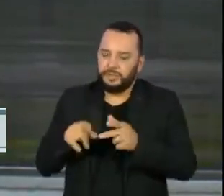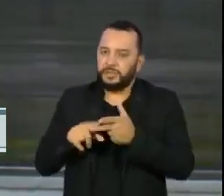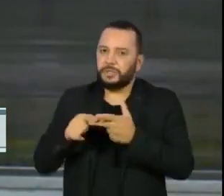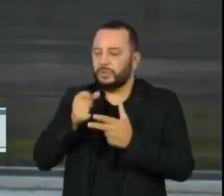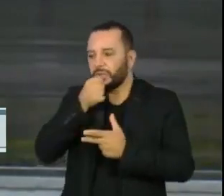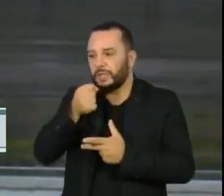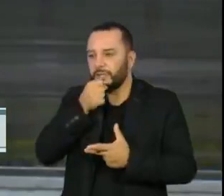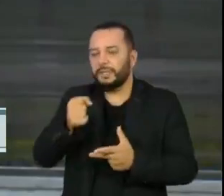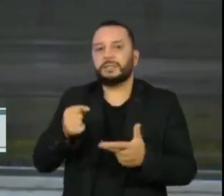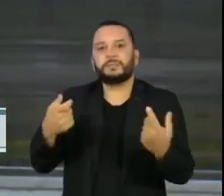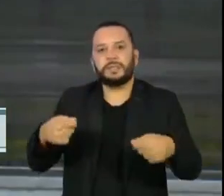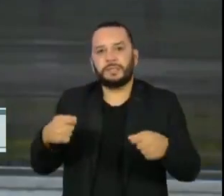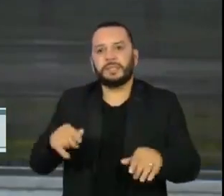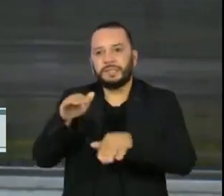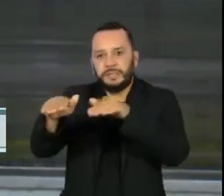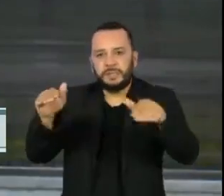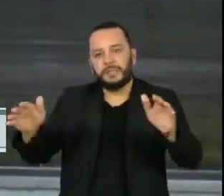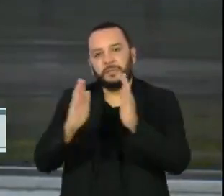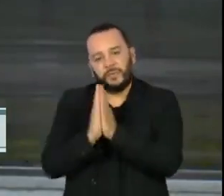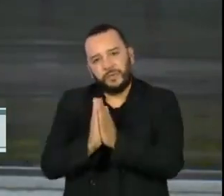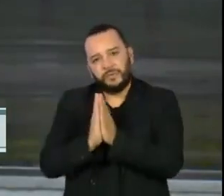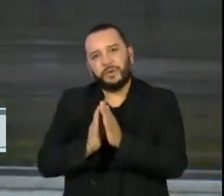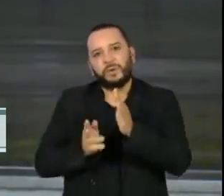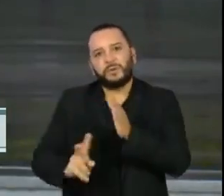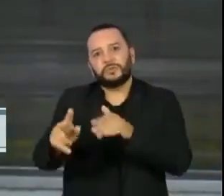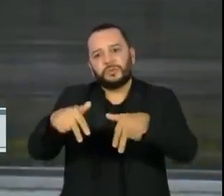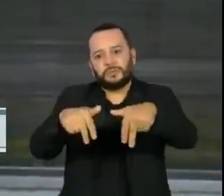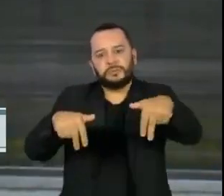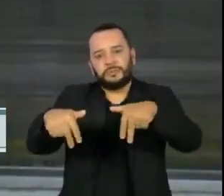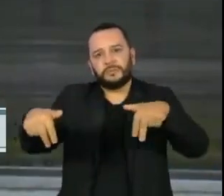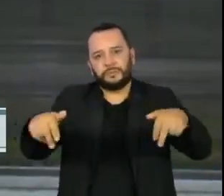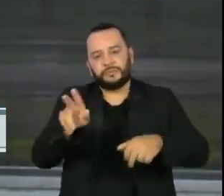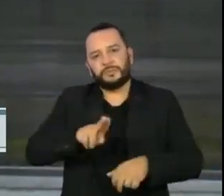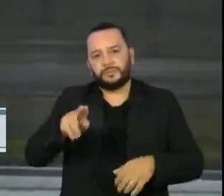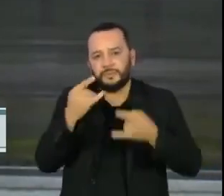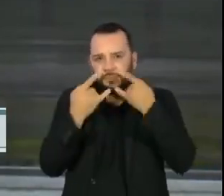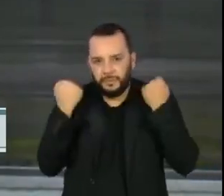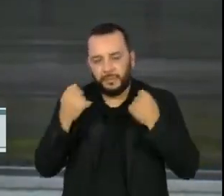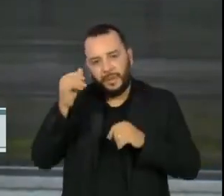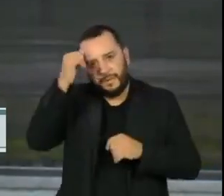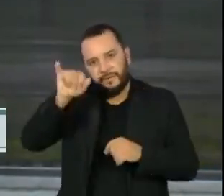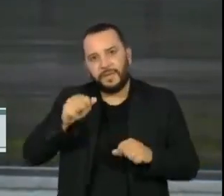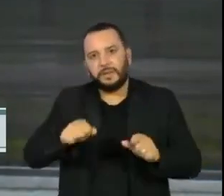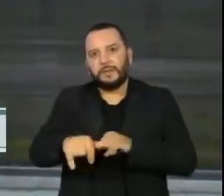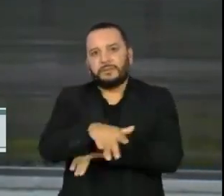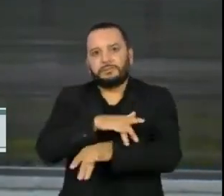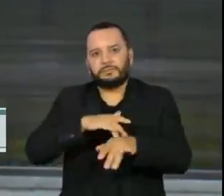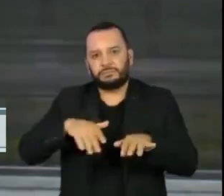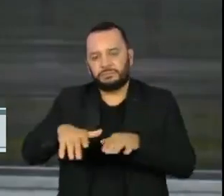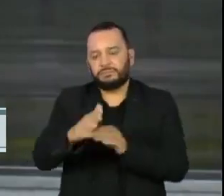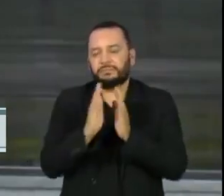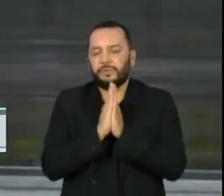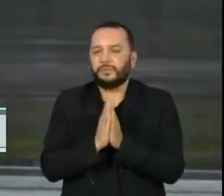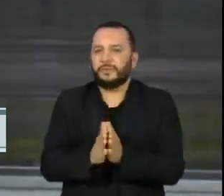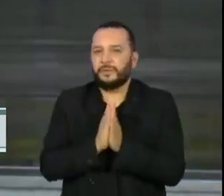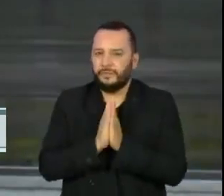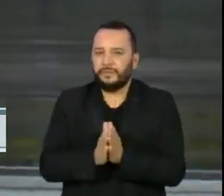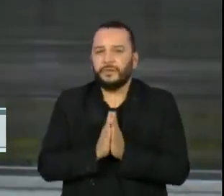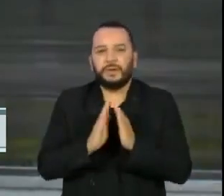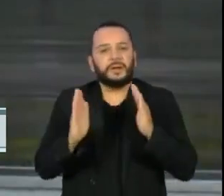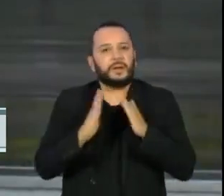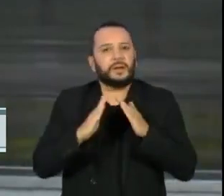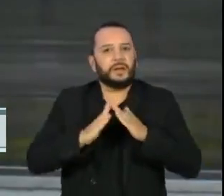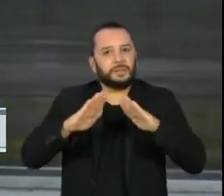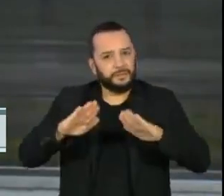que as pessoas mantenham o distanciamento, usem máscaras, evitem aglomerações, por favor, fiquem